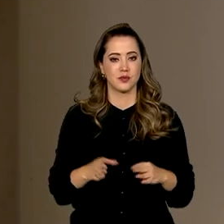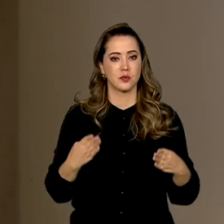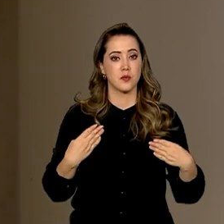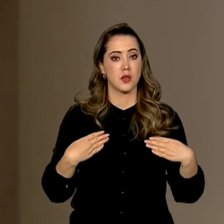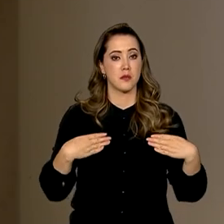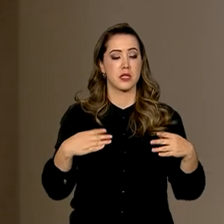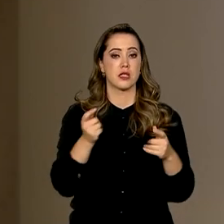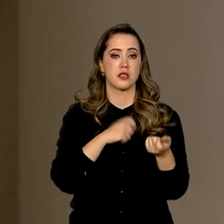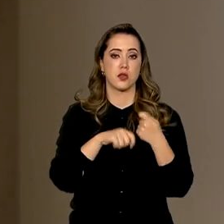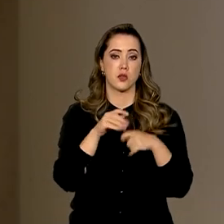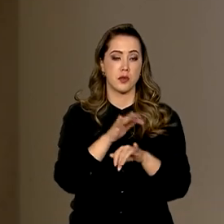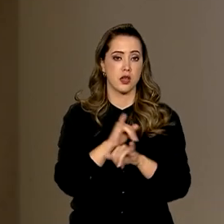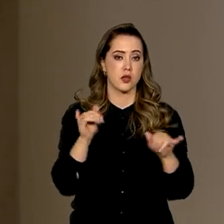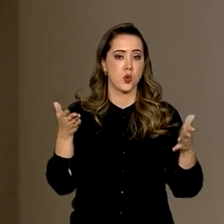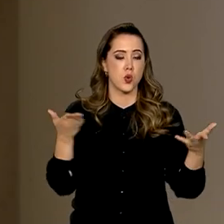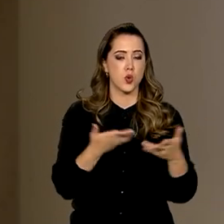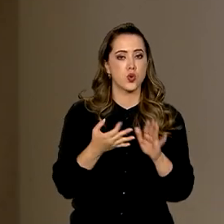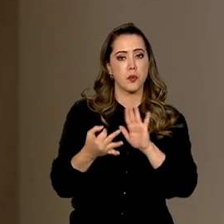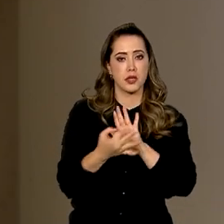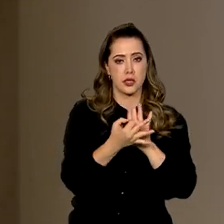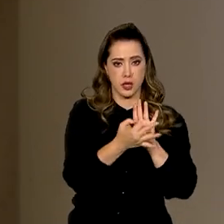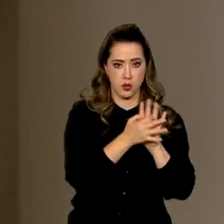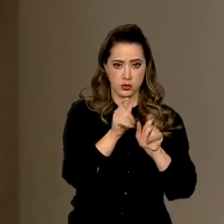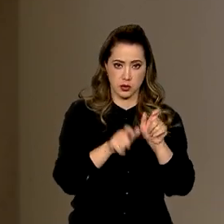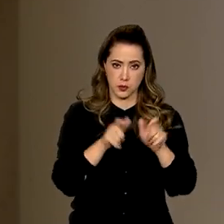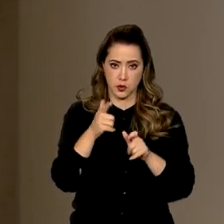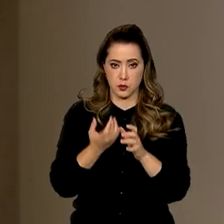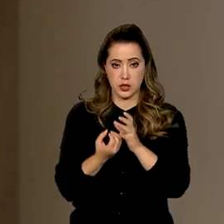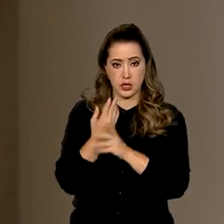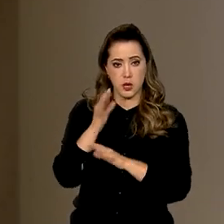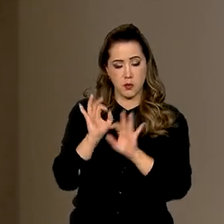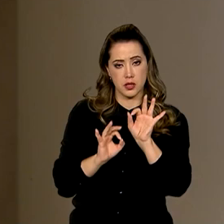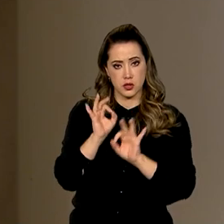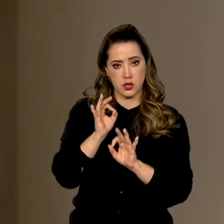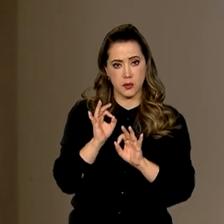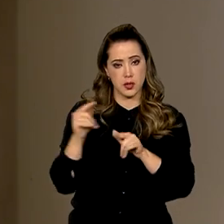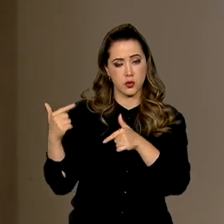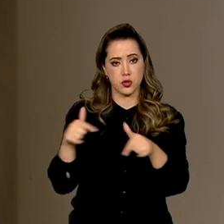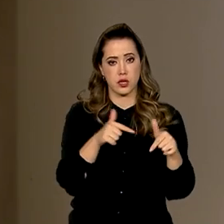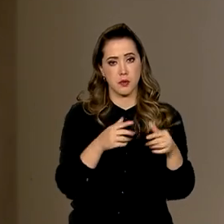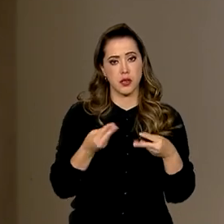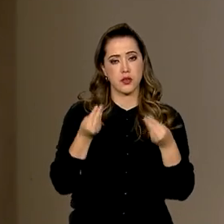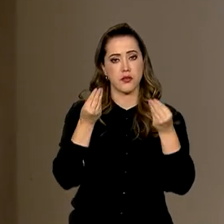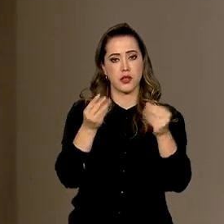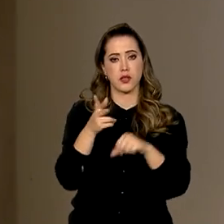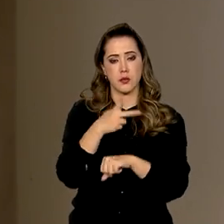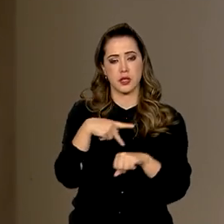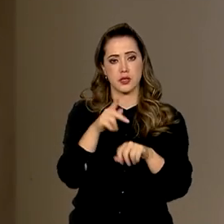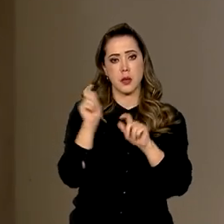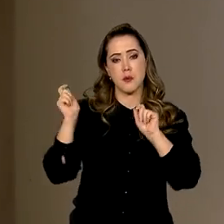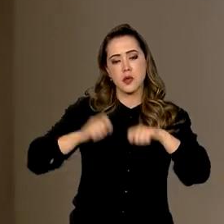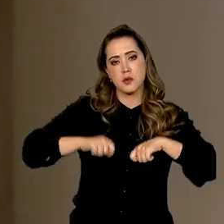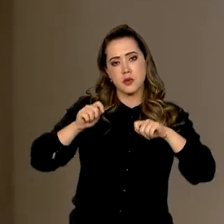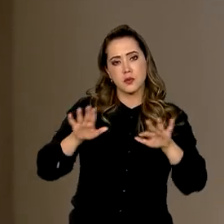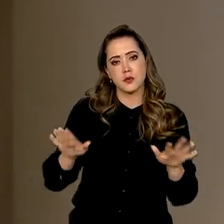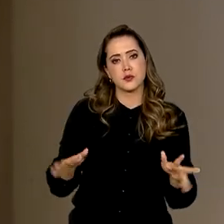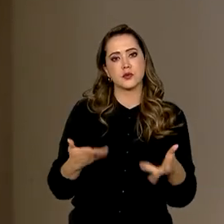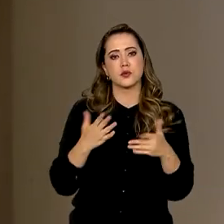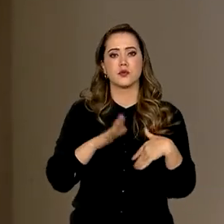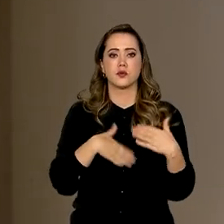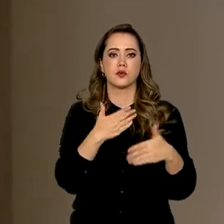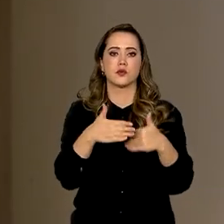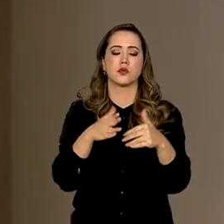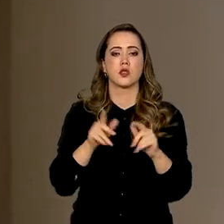Ministério da Fazenda lançou hoje uma consulta pública para construir um plano de ação que garanta ao país a possibilidade de